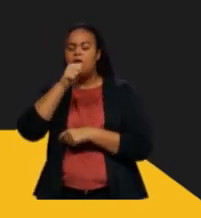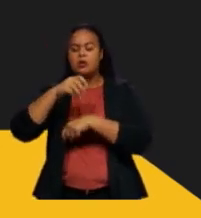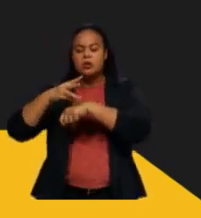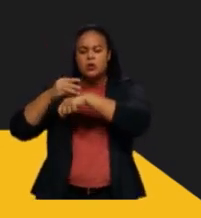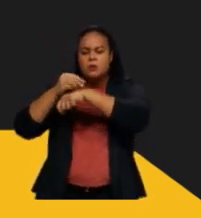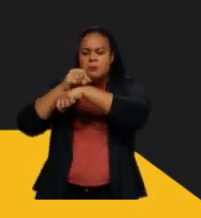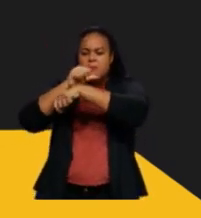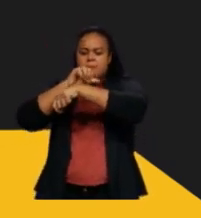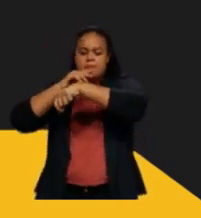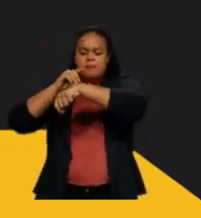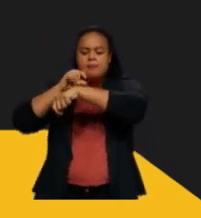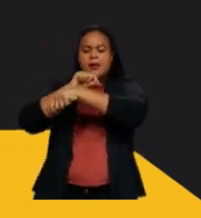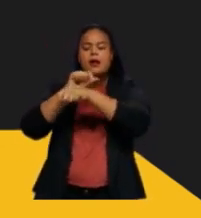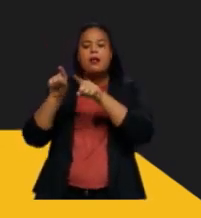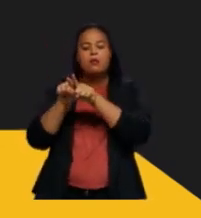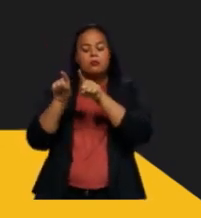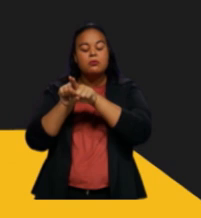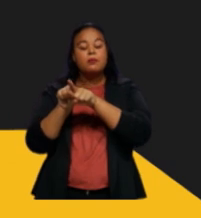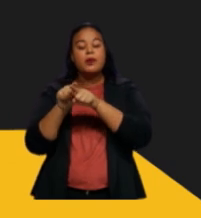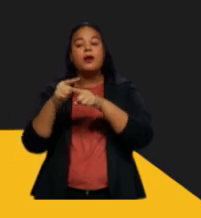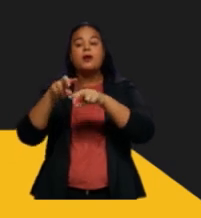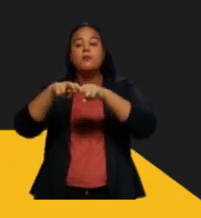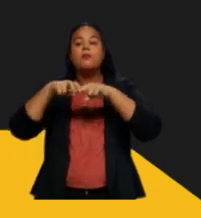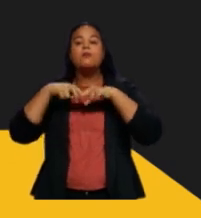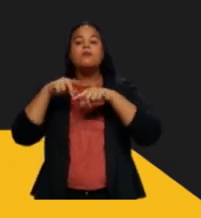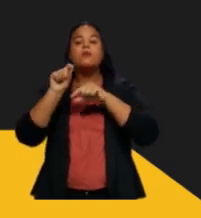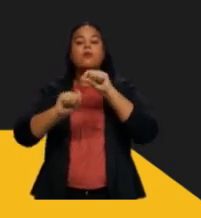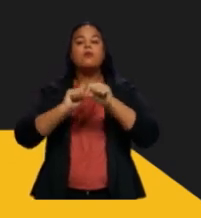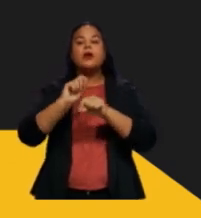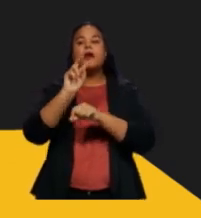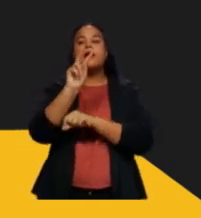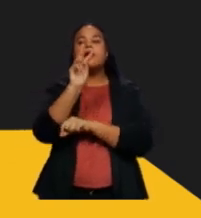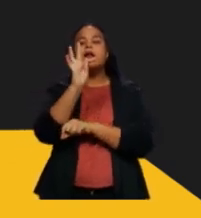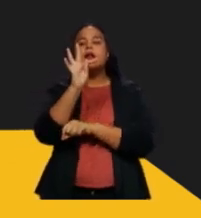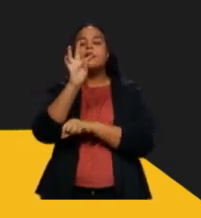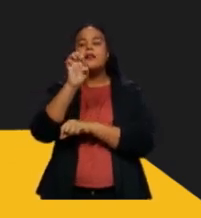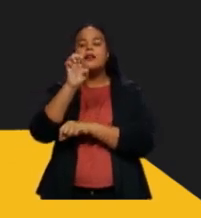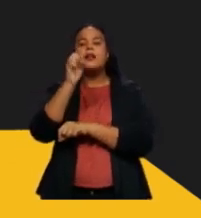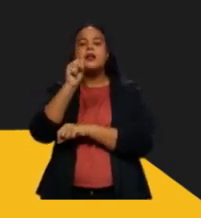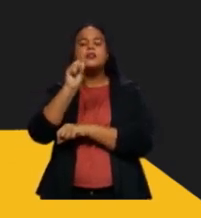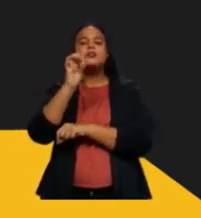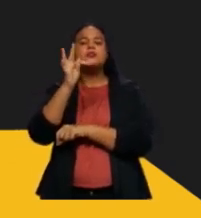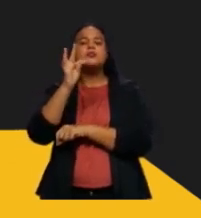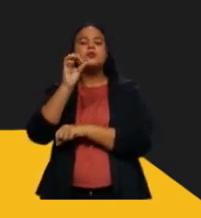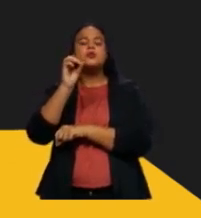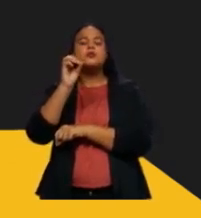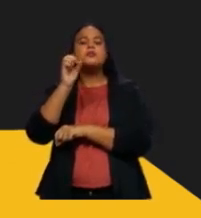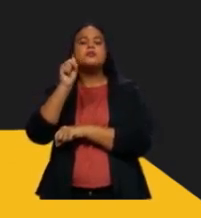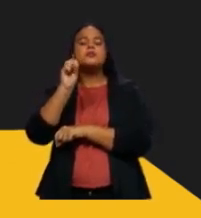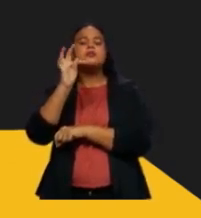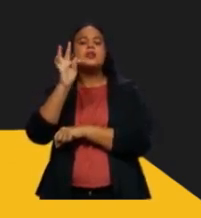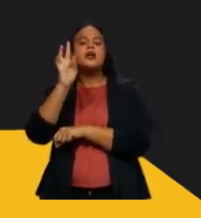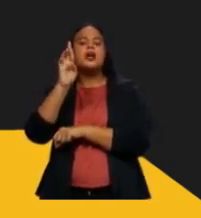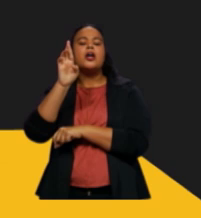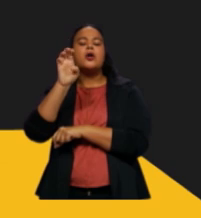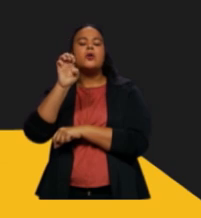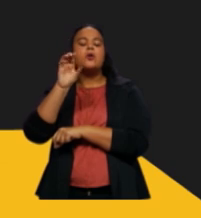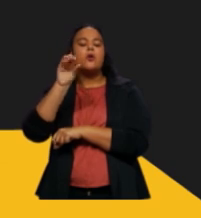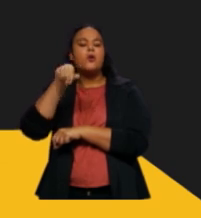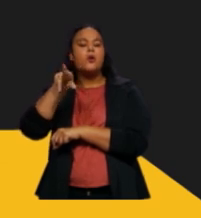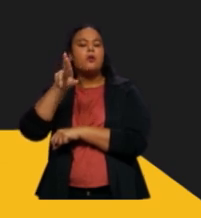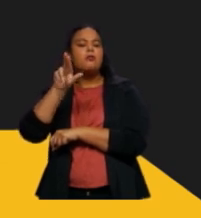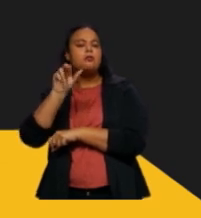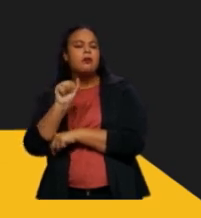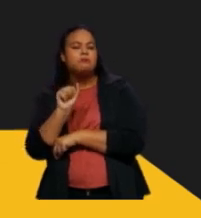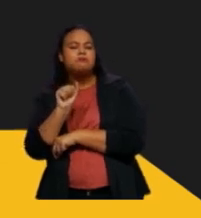do testosterona. Ele começa a ver modificações nos seus órgãos genitais. Então, essas transformações é